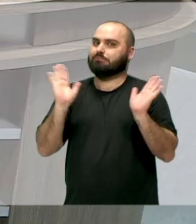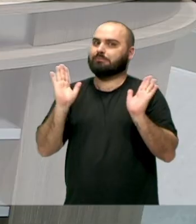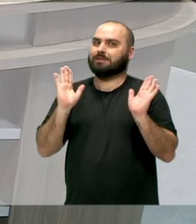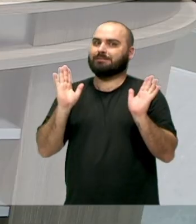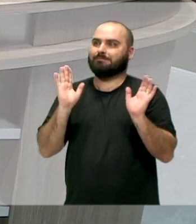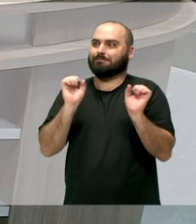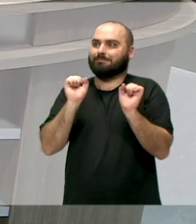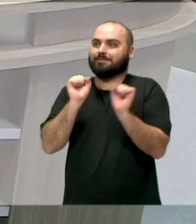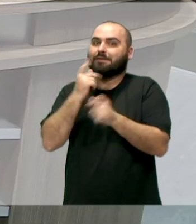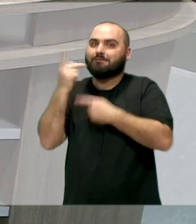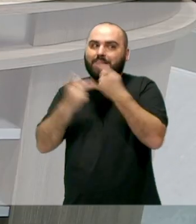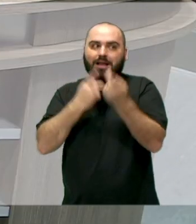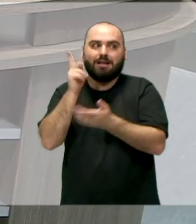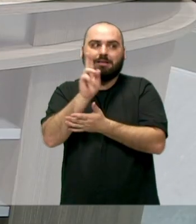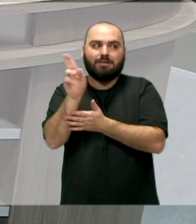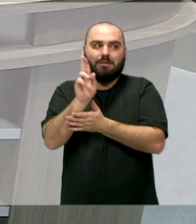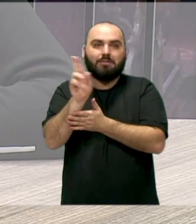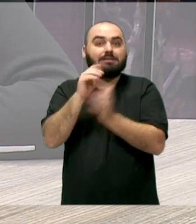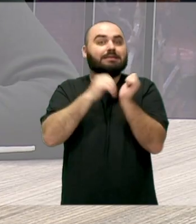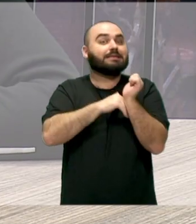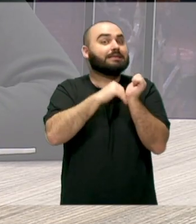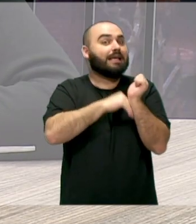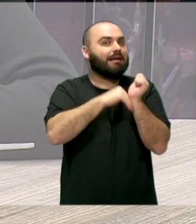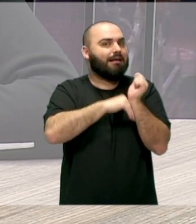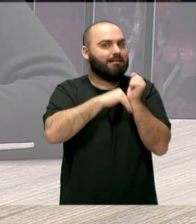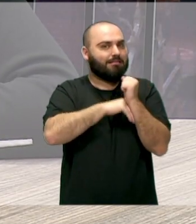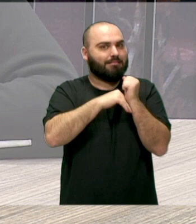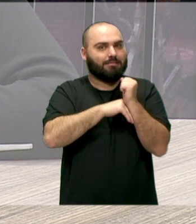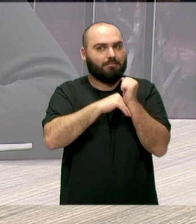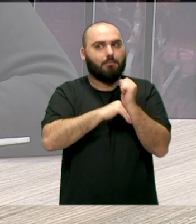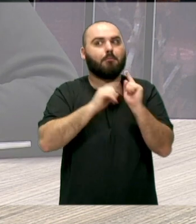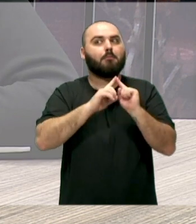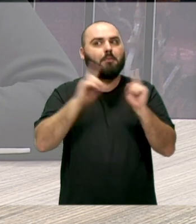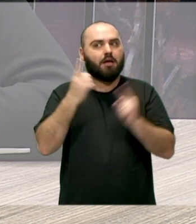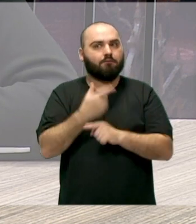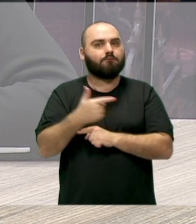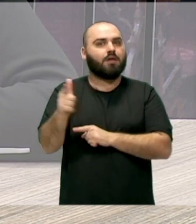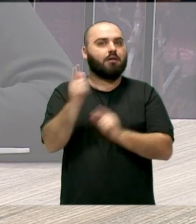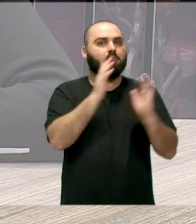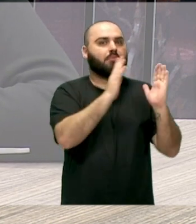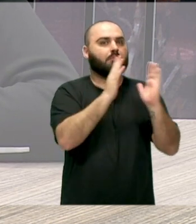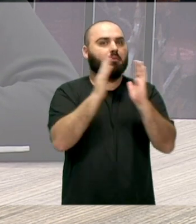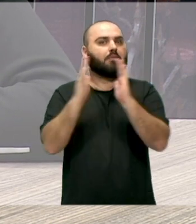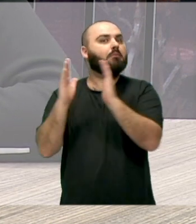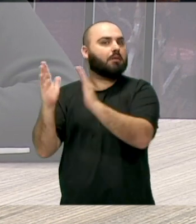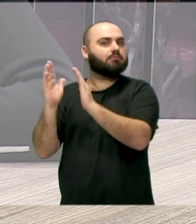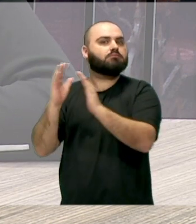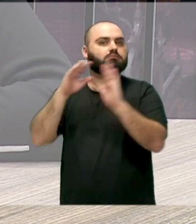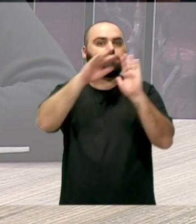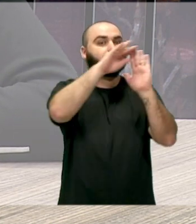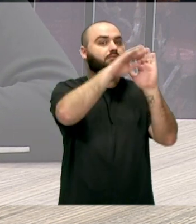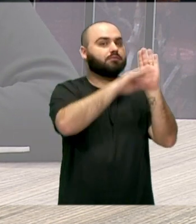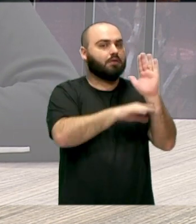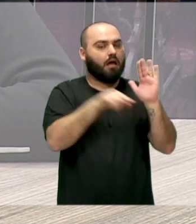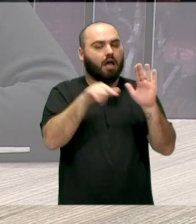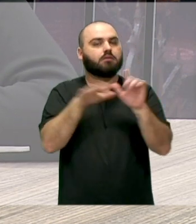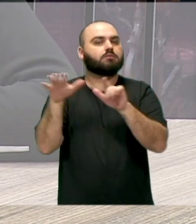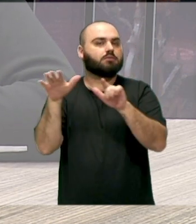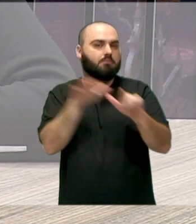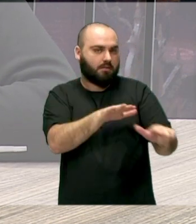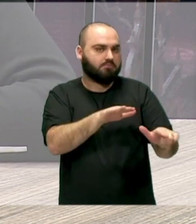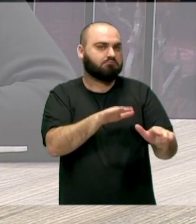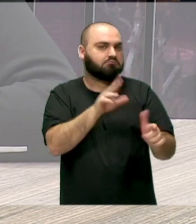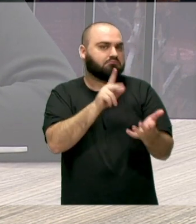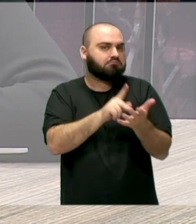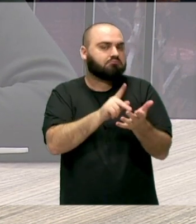segredo. ainda é segredo de estado, mas deve sair a programação aí dos workshops ainda nessa semana, eu acredito,